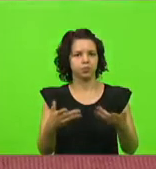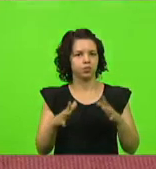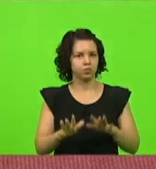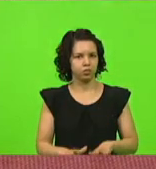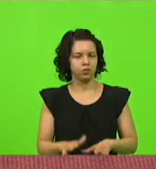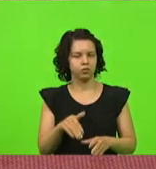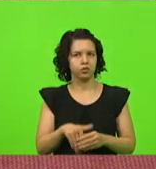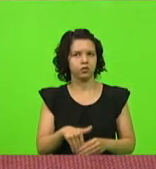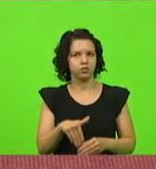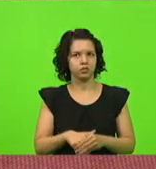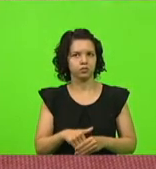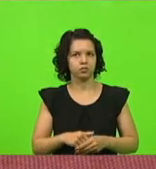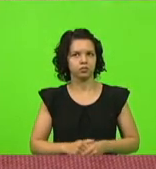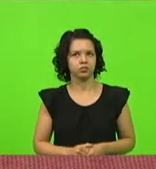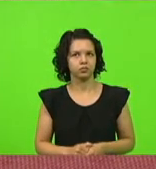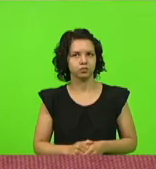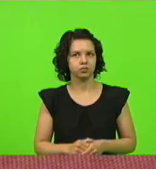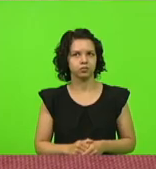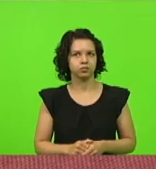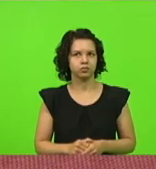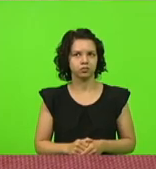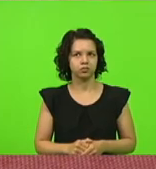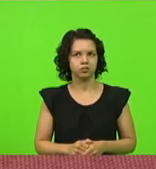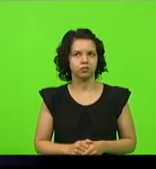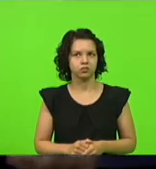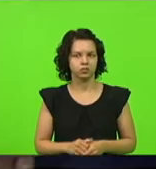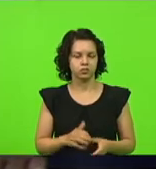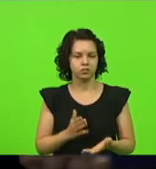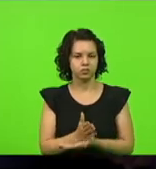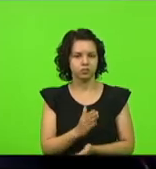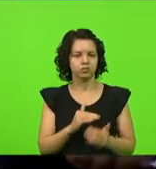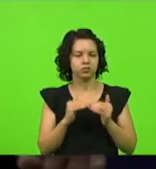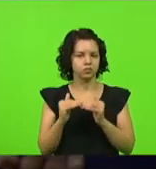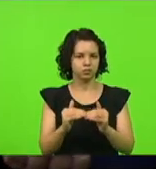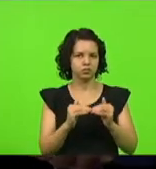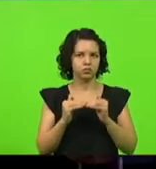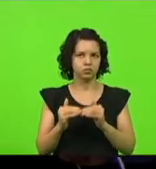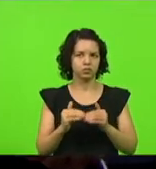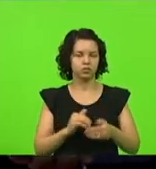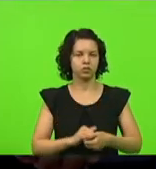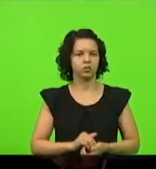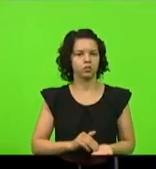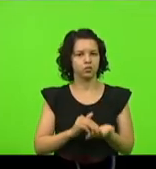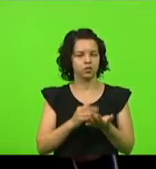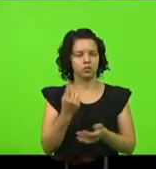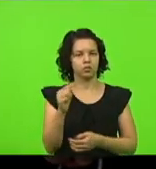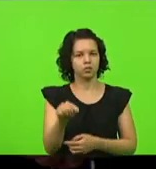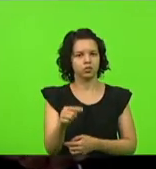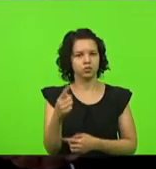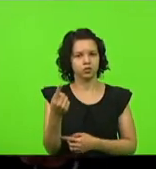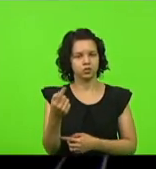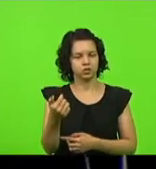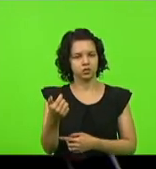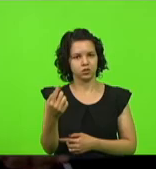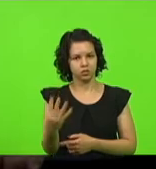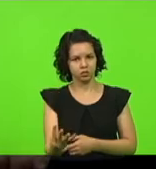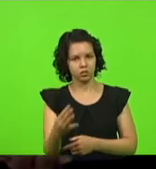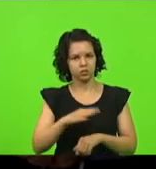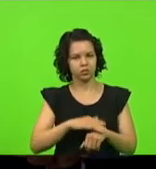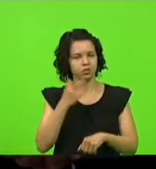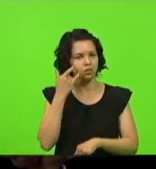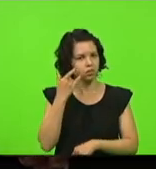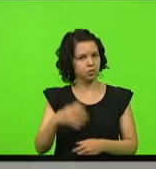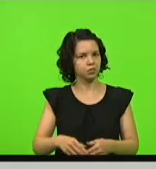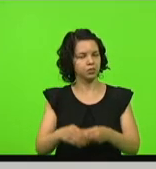queira discutir em votação, deputados que aprovam, permaneçam como se encontram. Aprovado por unanimidade. Moção 1114, autor deputado Mauro de Nadal, cumprimentando a